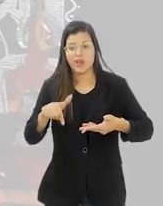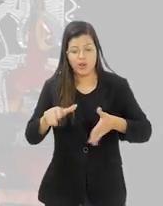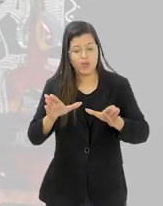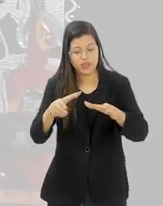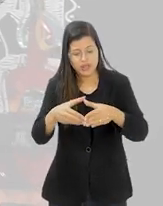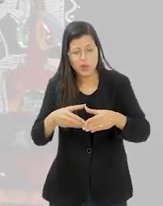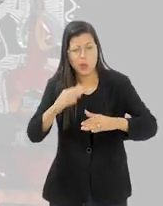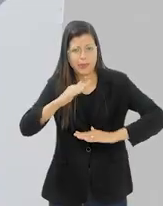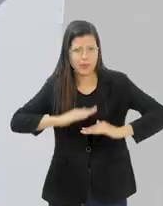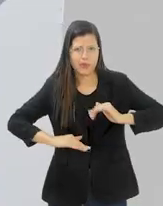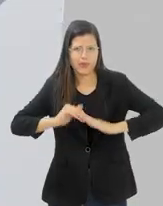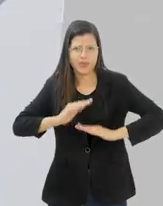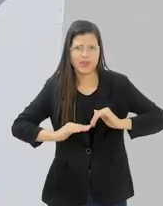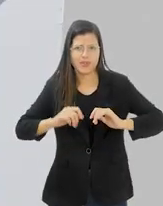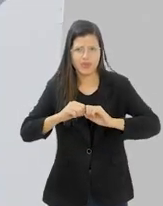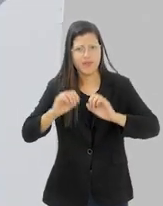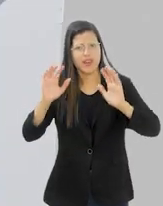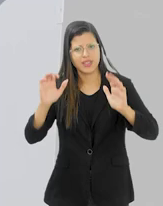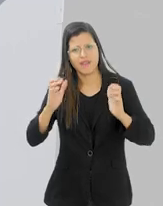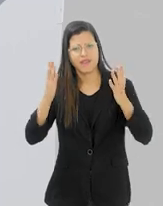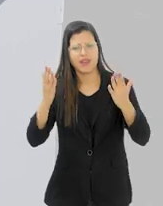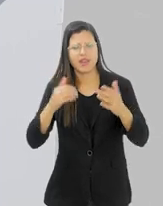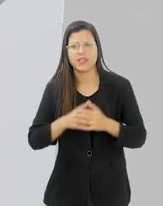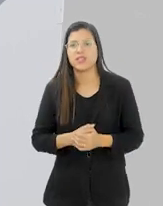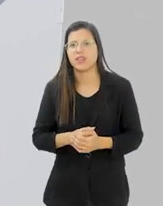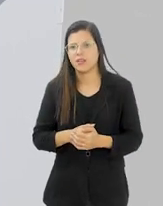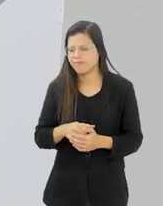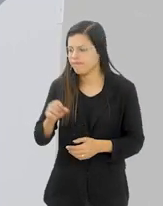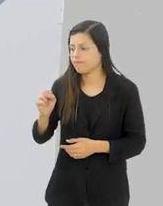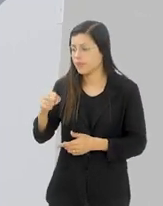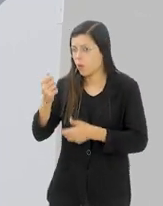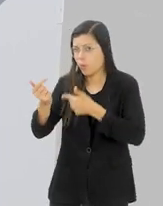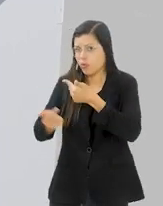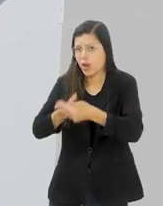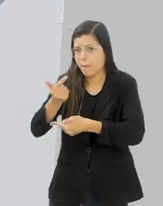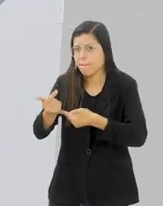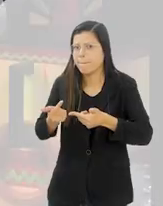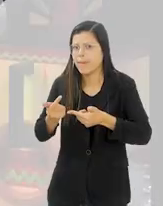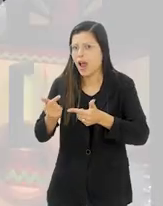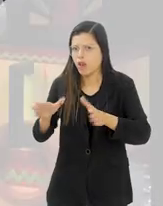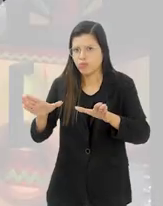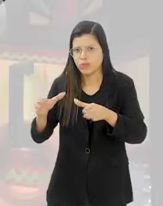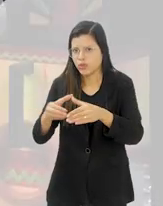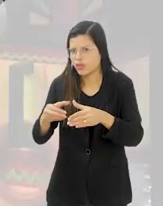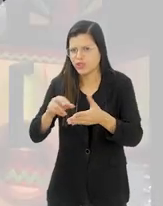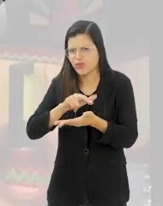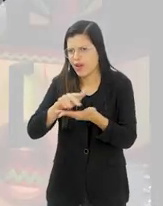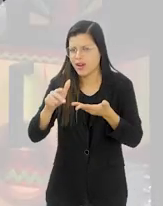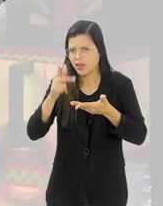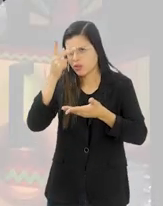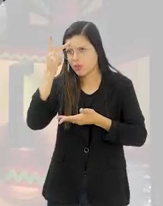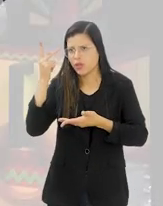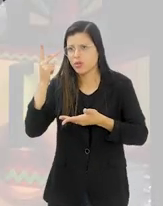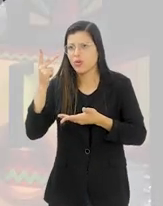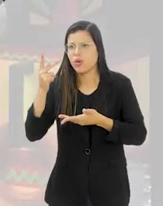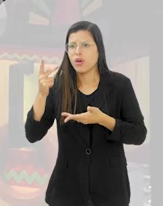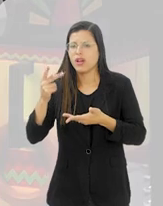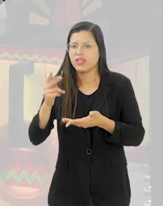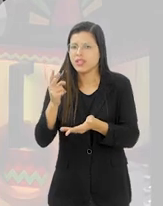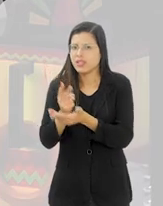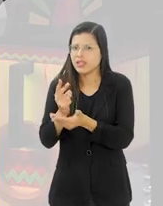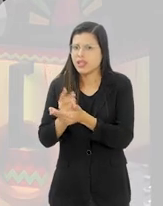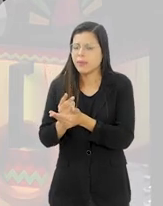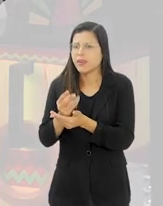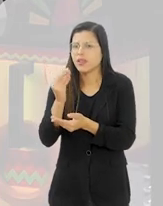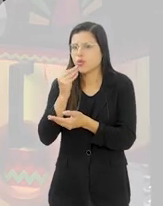com aqueles que fazem mesmo a festa, né? Sim, porque é um trabalho plural, né? Porque a gente sempre procurou fazer isso, escutar vocês.